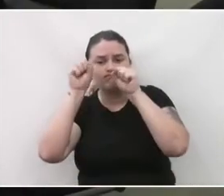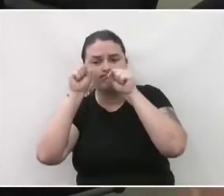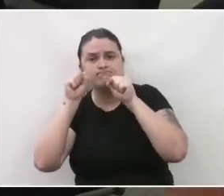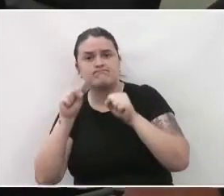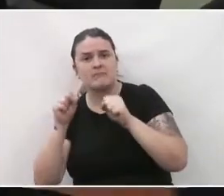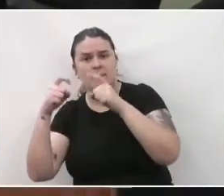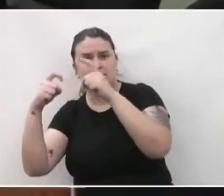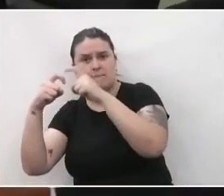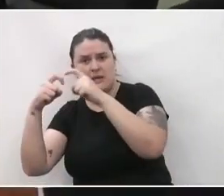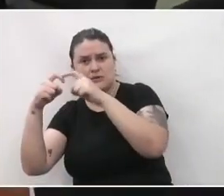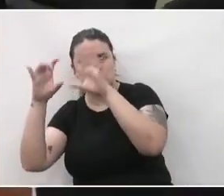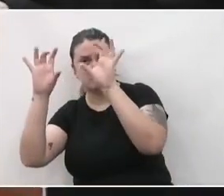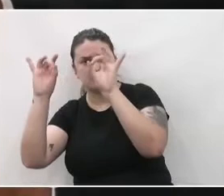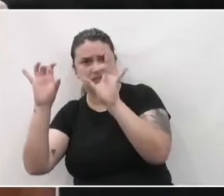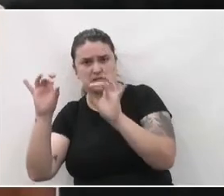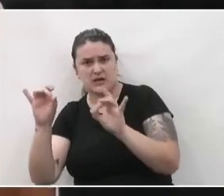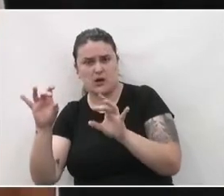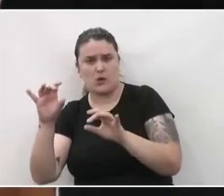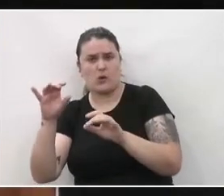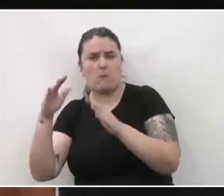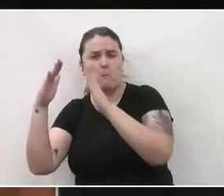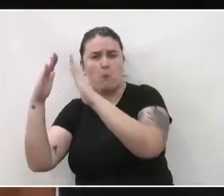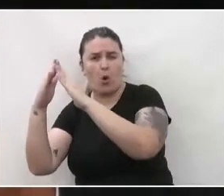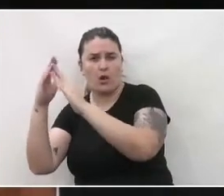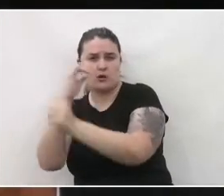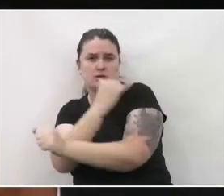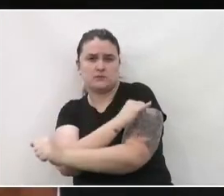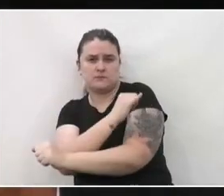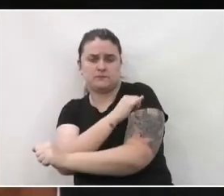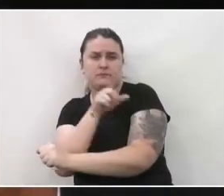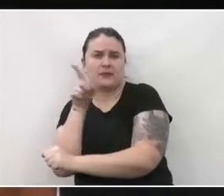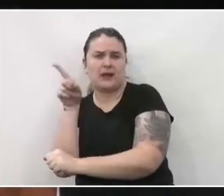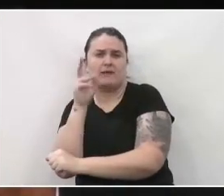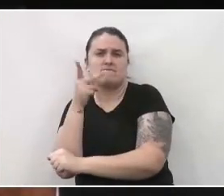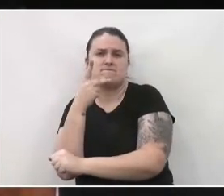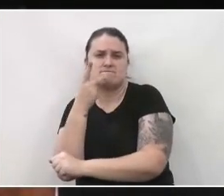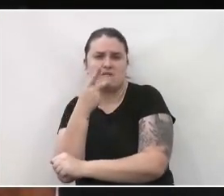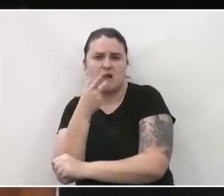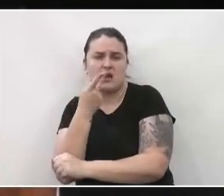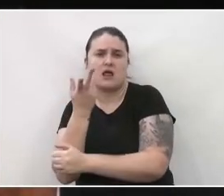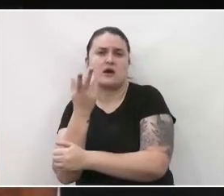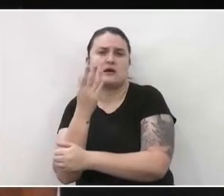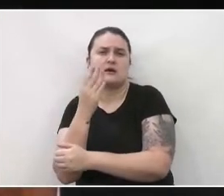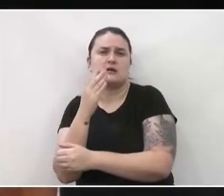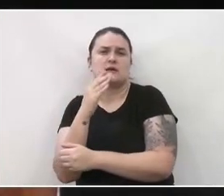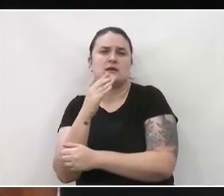um especialista do Rio de Janeiro, ele fala muito sobre as cepas que